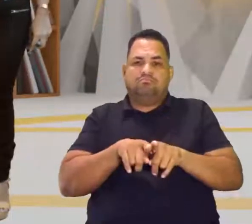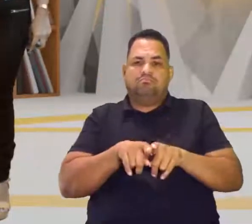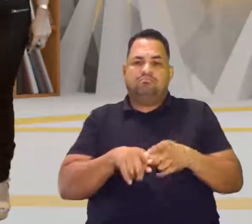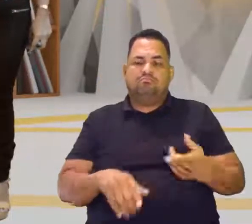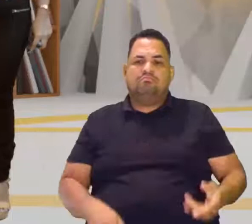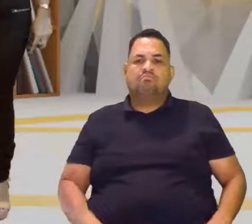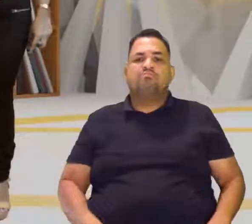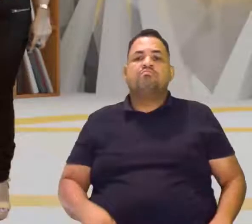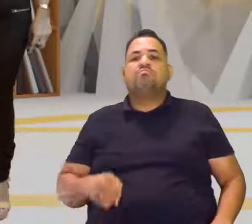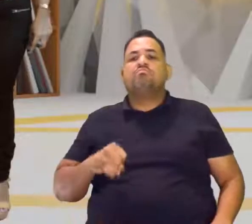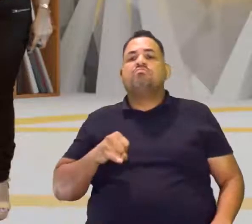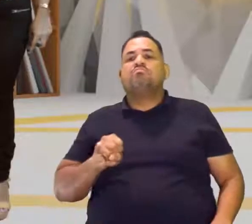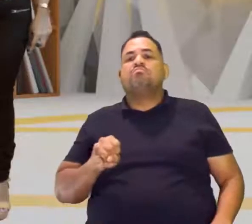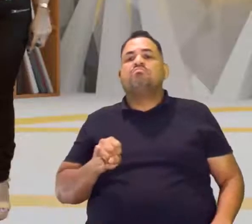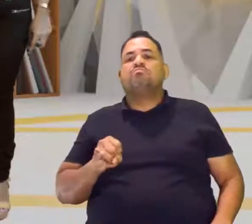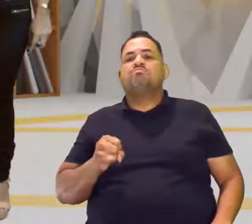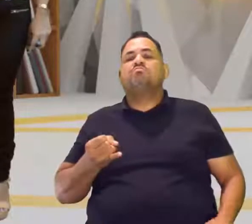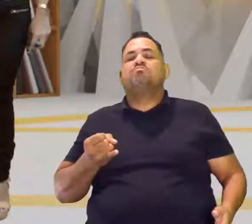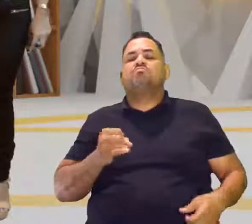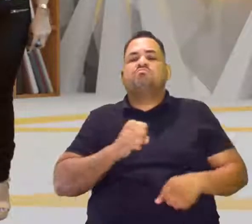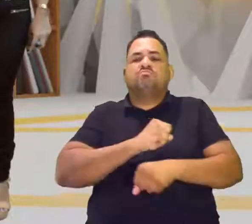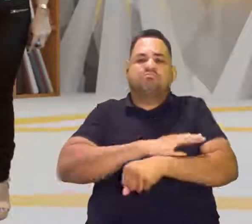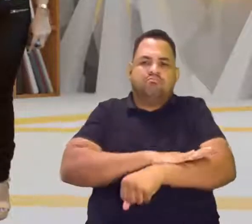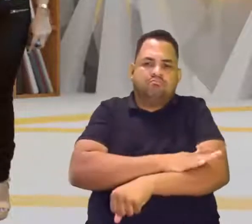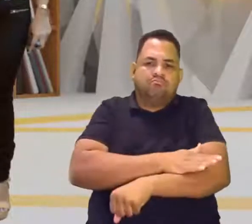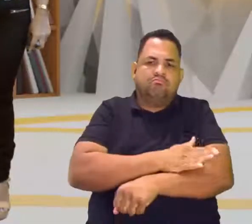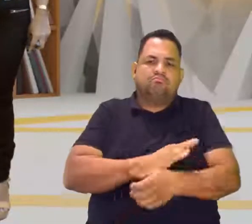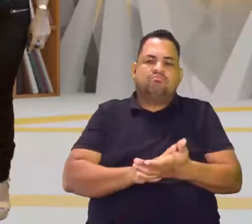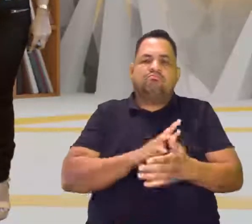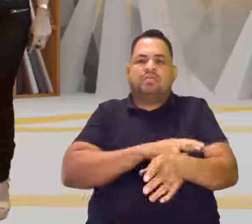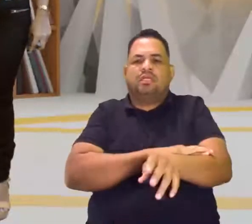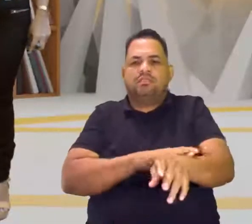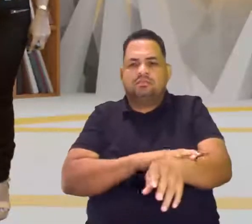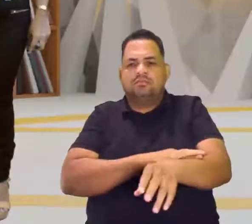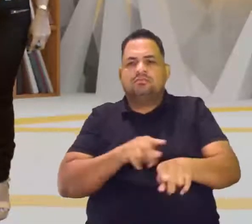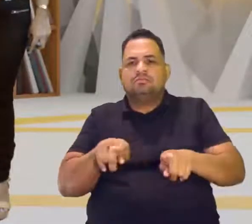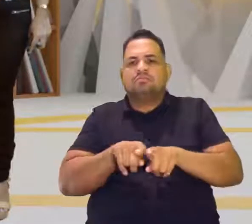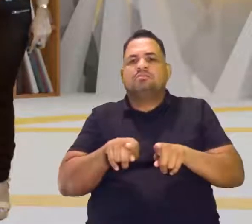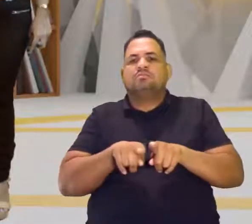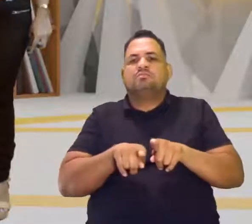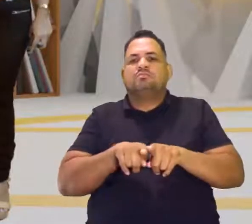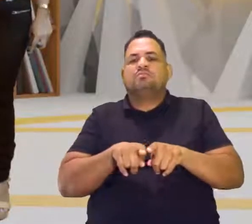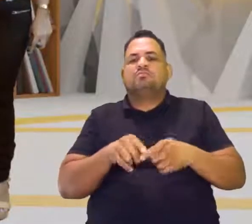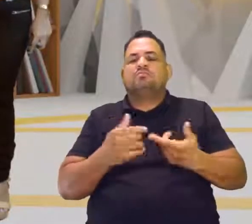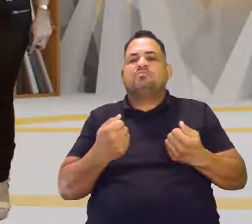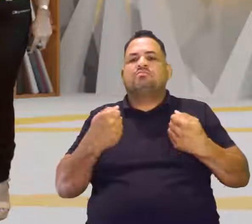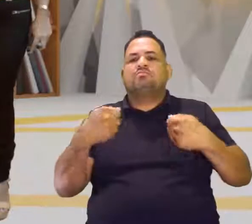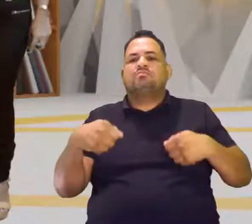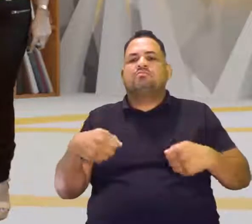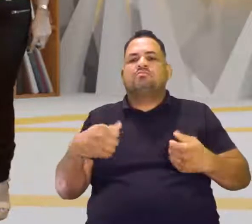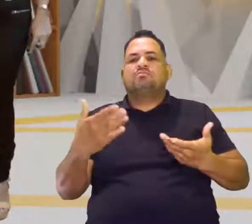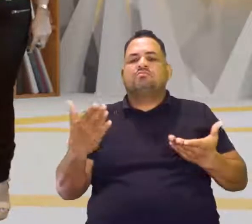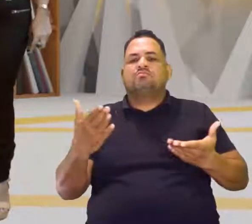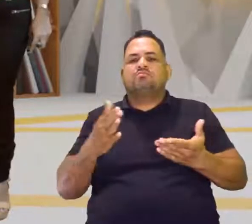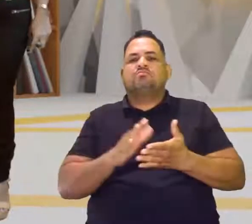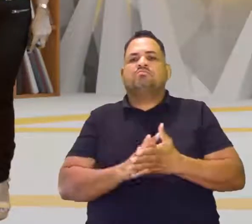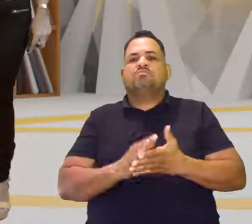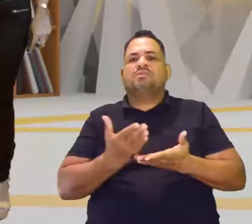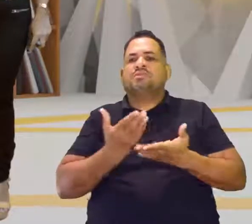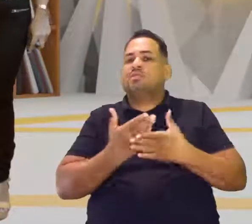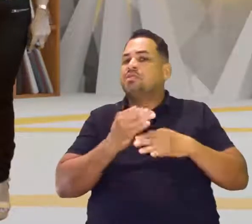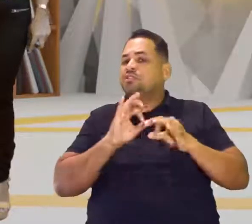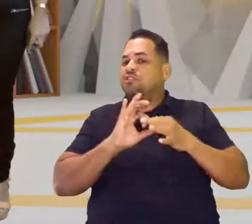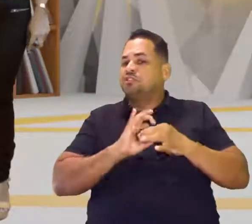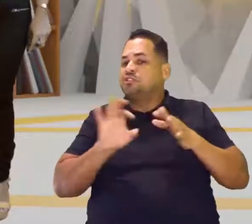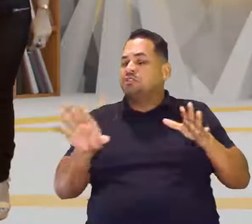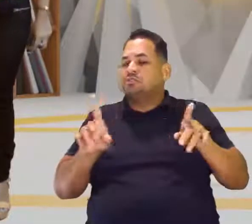socialmente esse e à discriminação racismo E se eles foram construídos socialmente eles podem ser desconstruídos